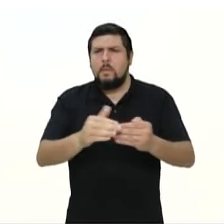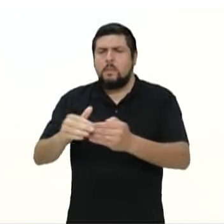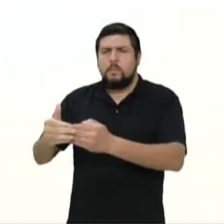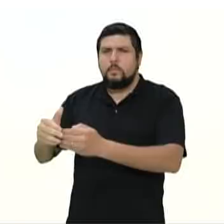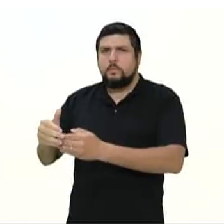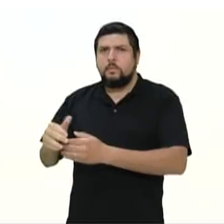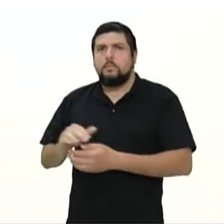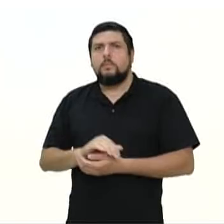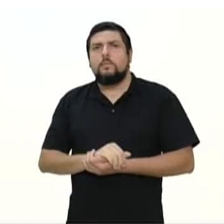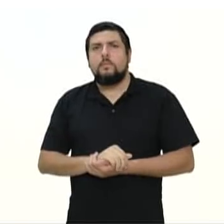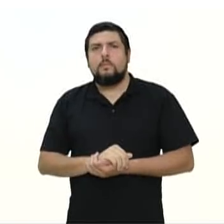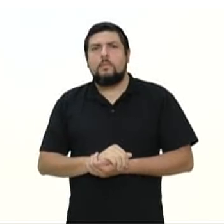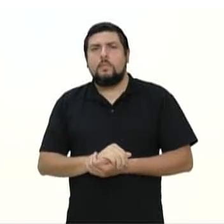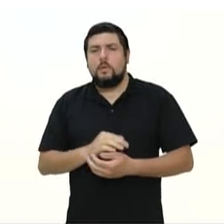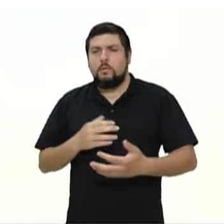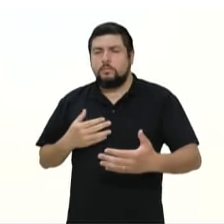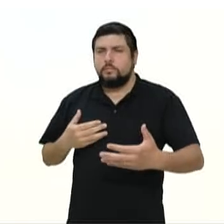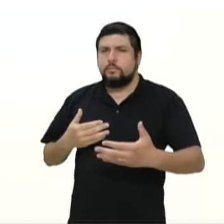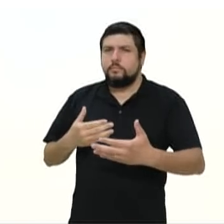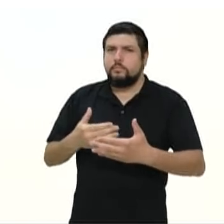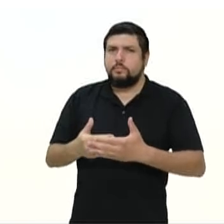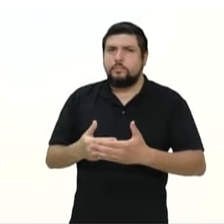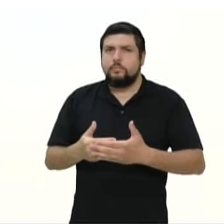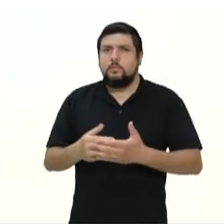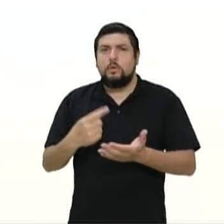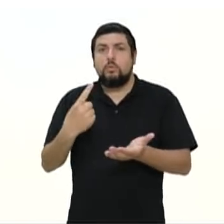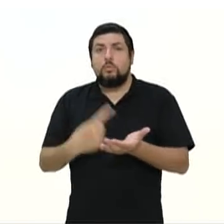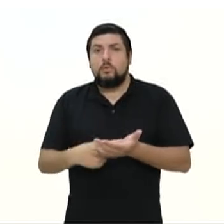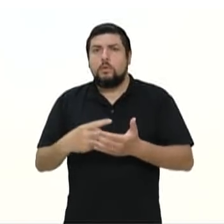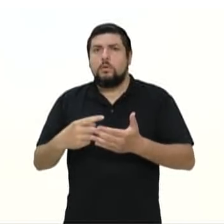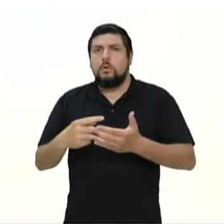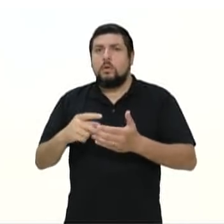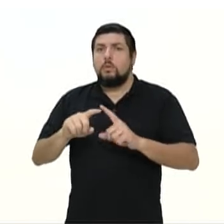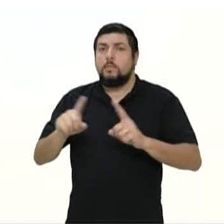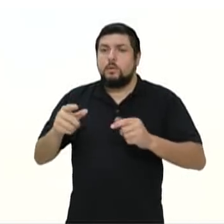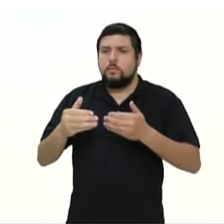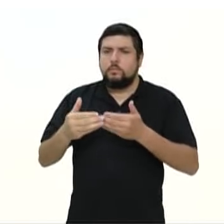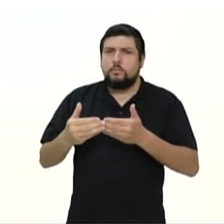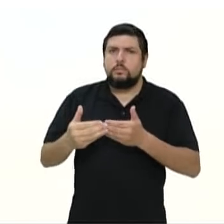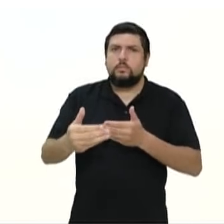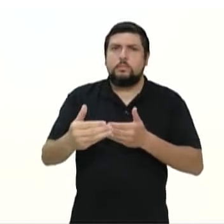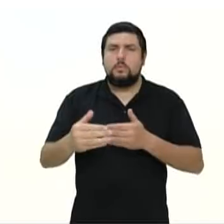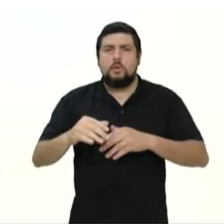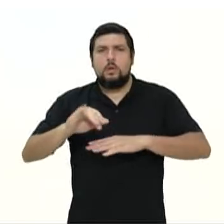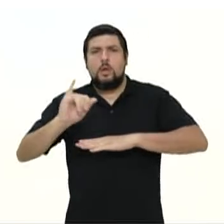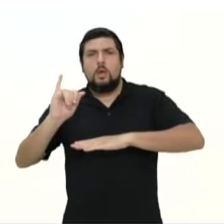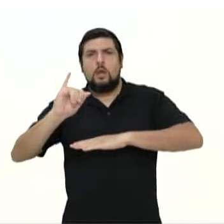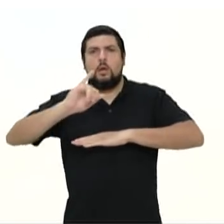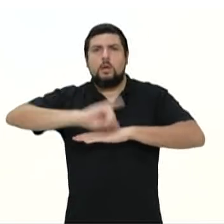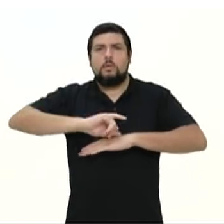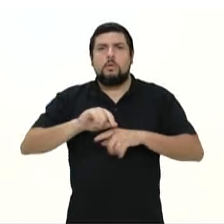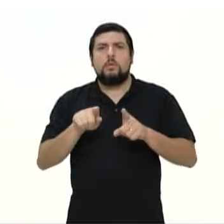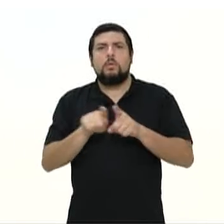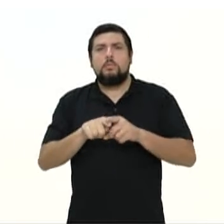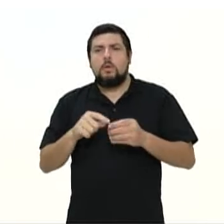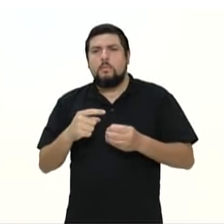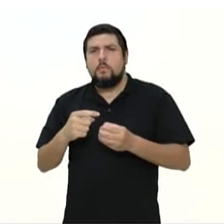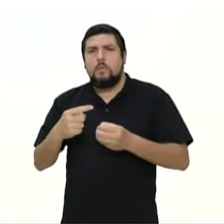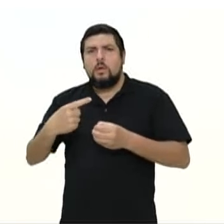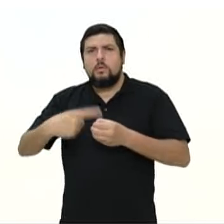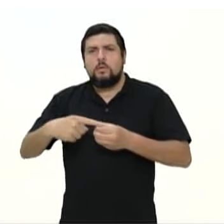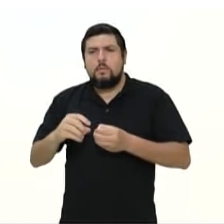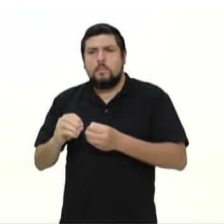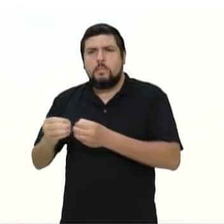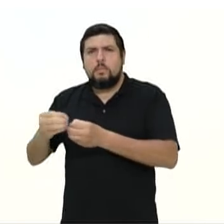O prazo foi adiado e as capitais e municípios de região metropolitana têm até